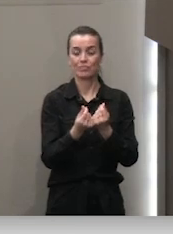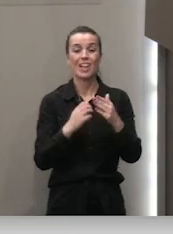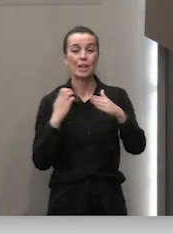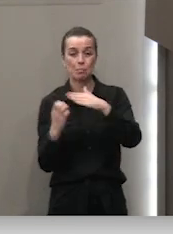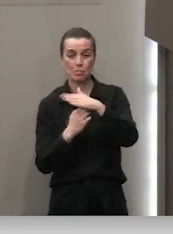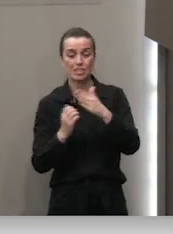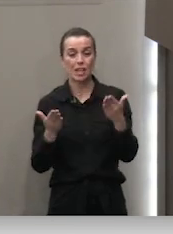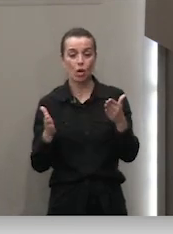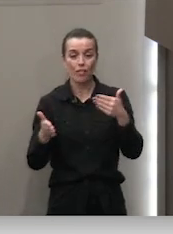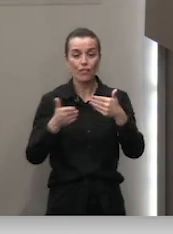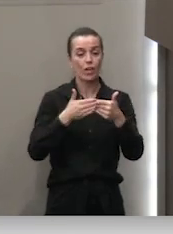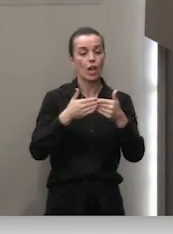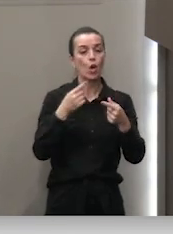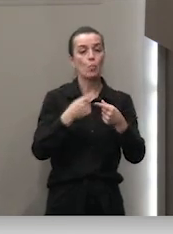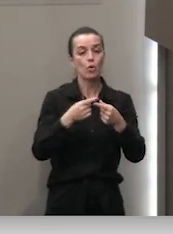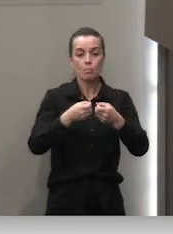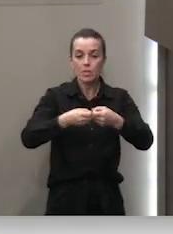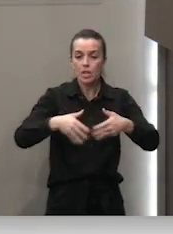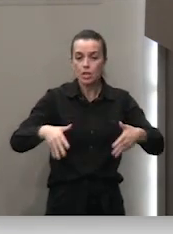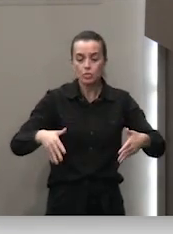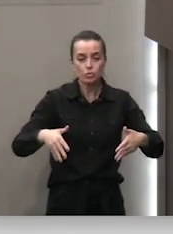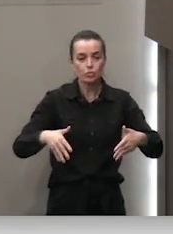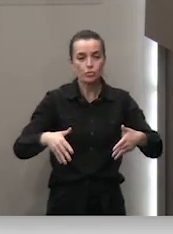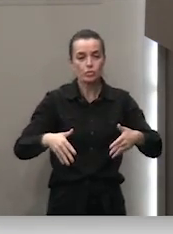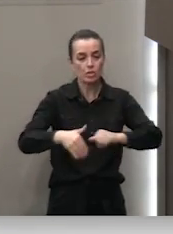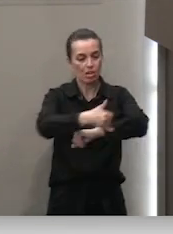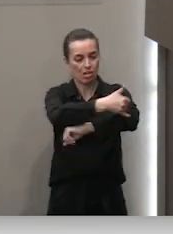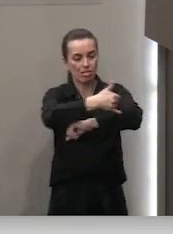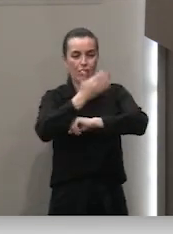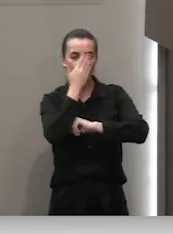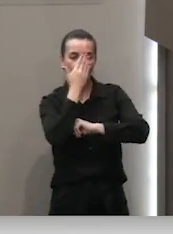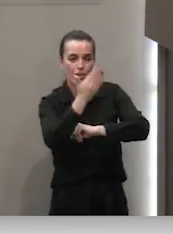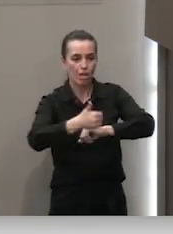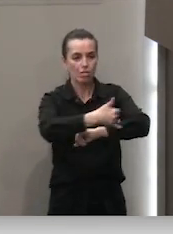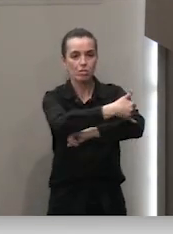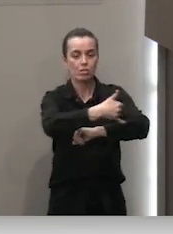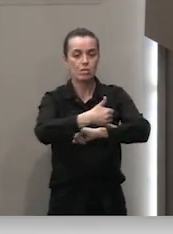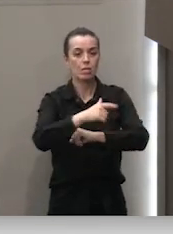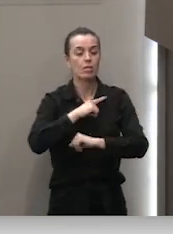com prejuízo ao seu trabalho, inclusive o mercado que fechou,